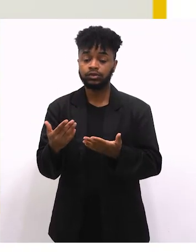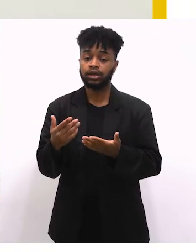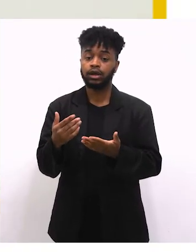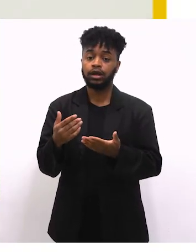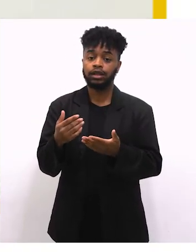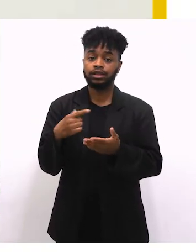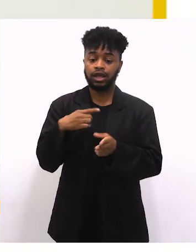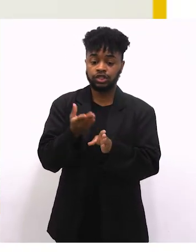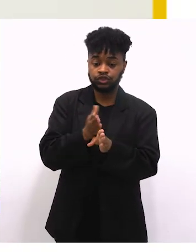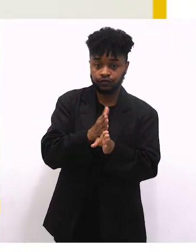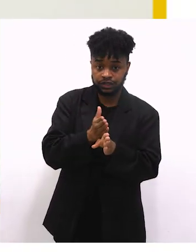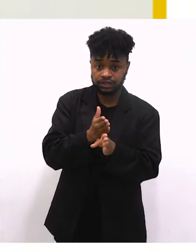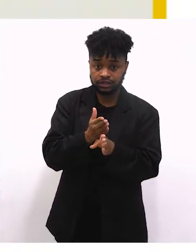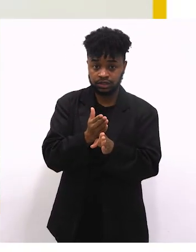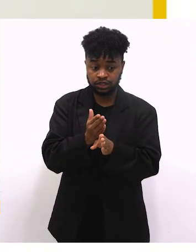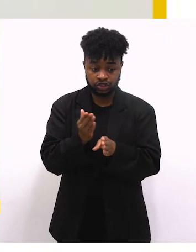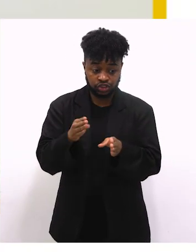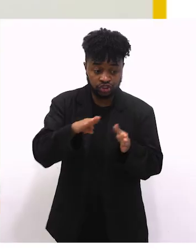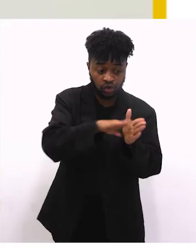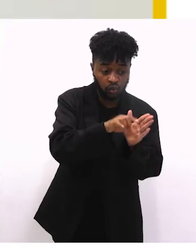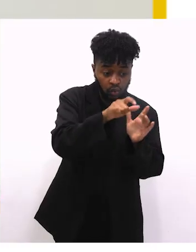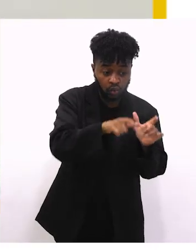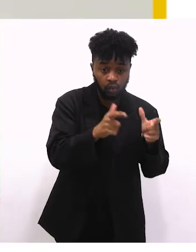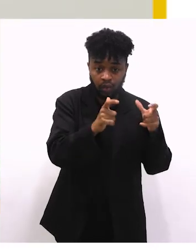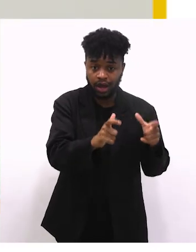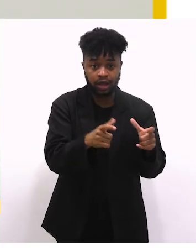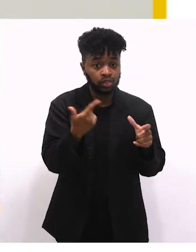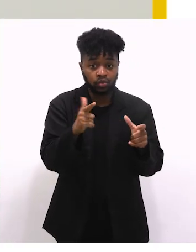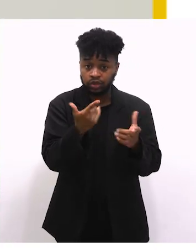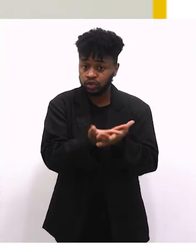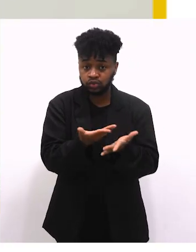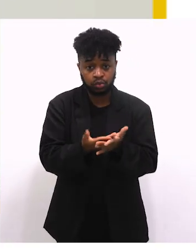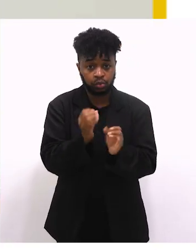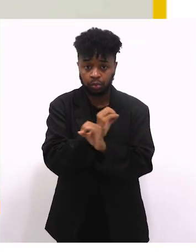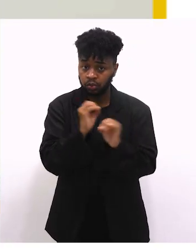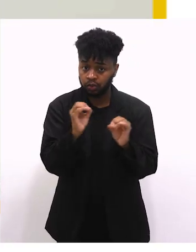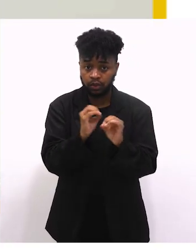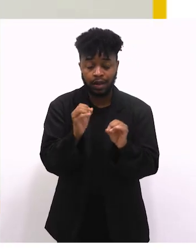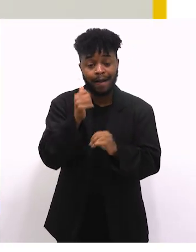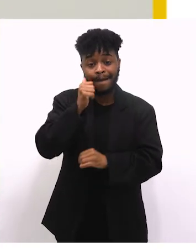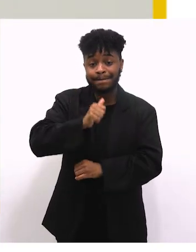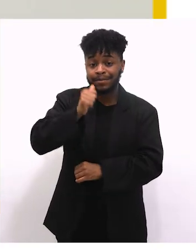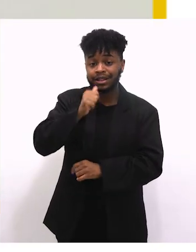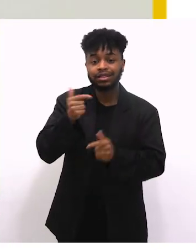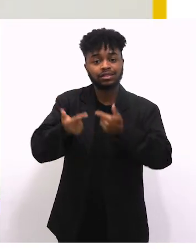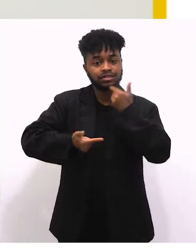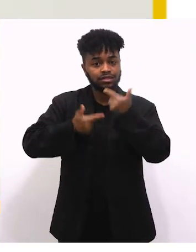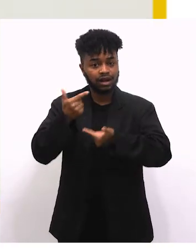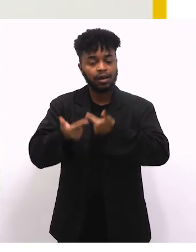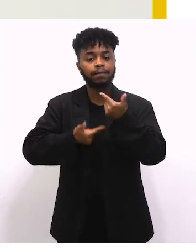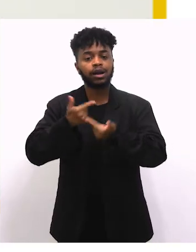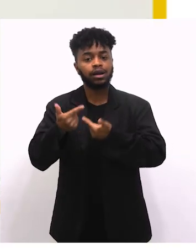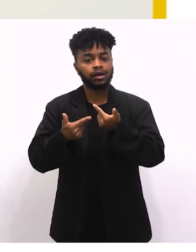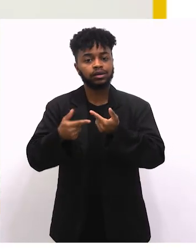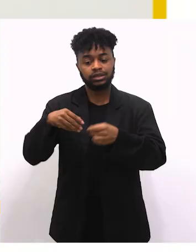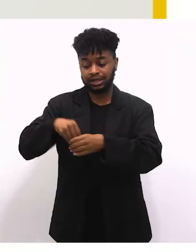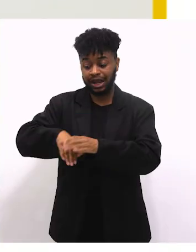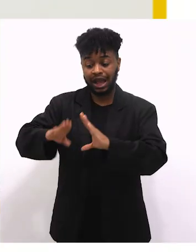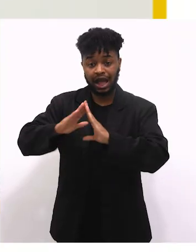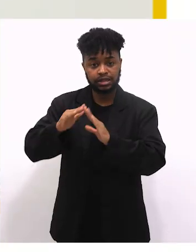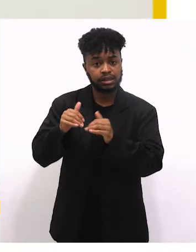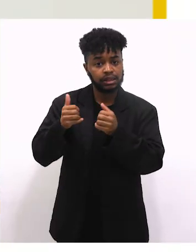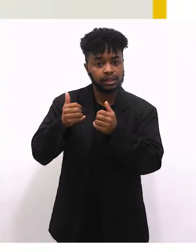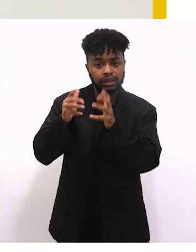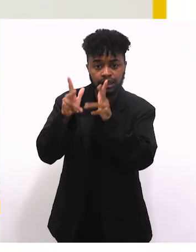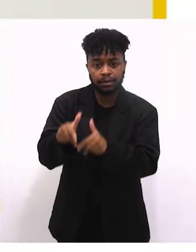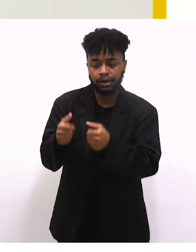a fronteira, chegavam lá e não existia o estudo. As meninas ficavam trabalhando em casa